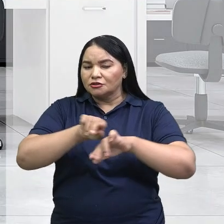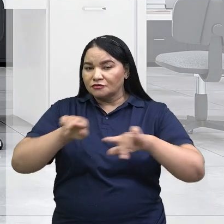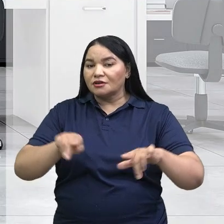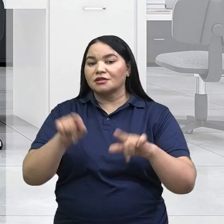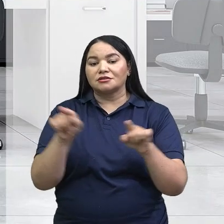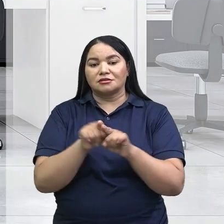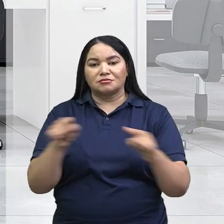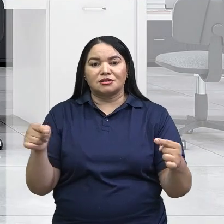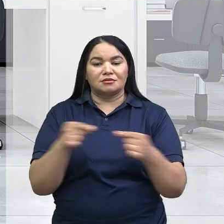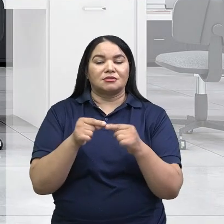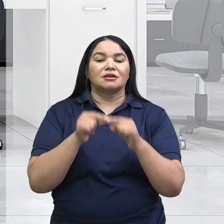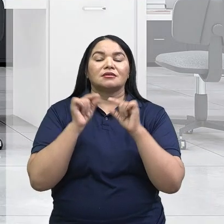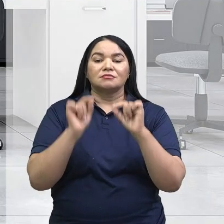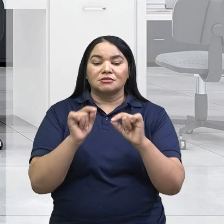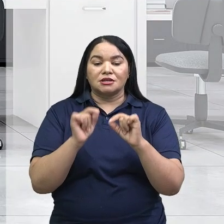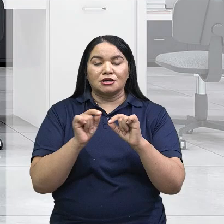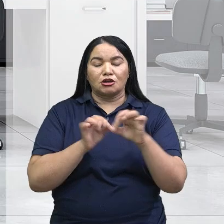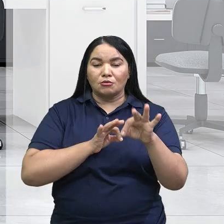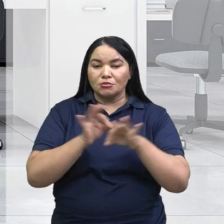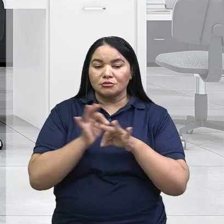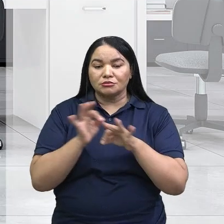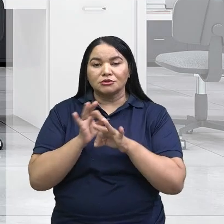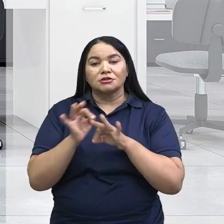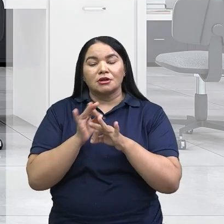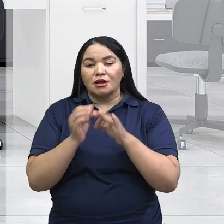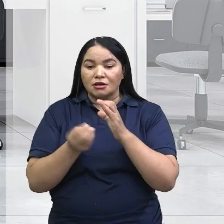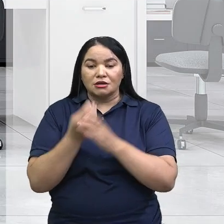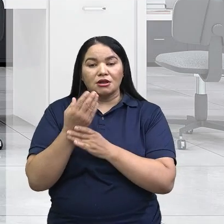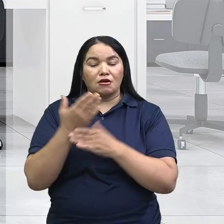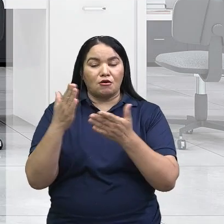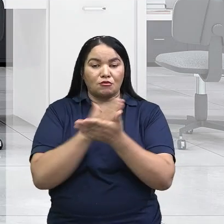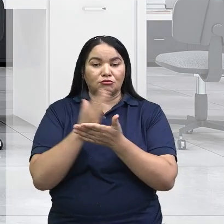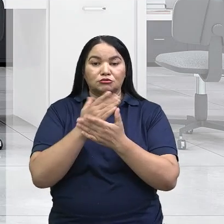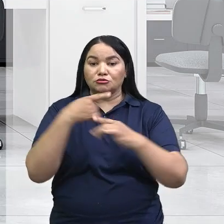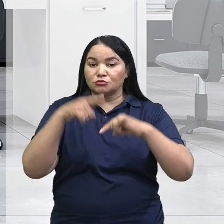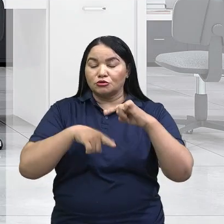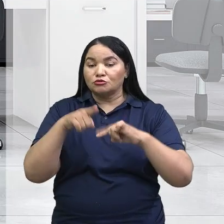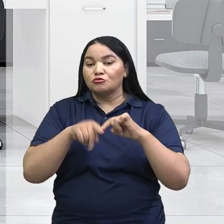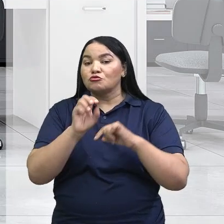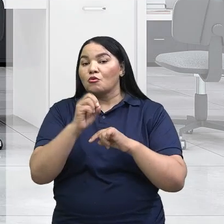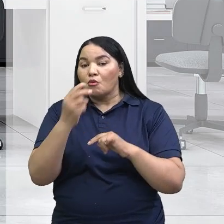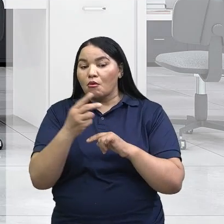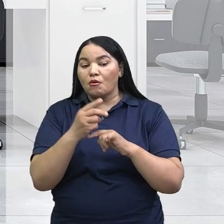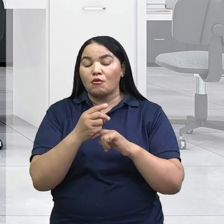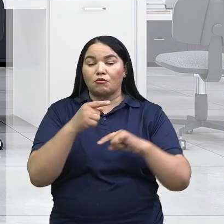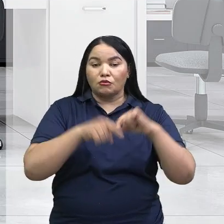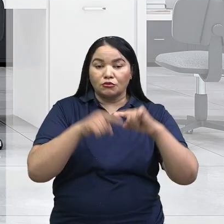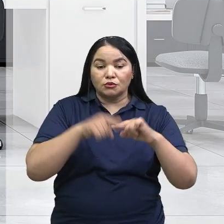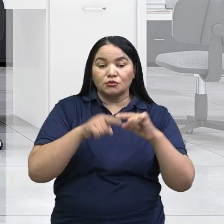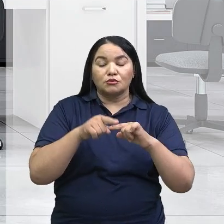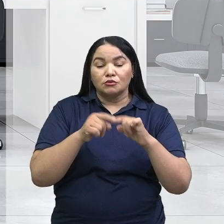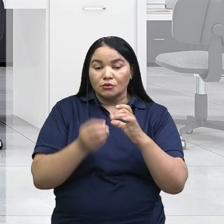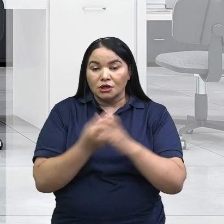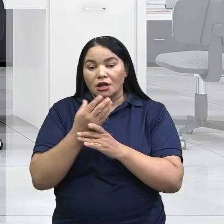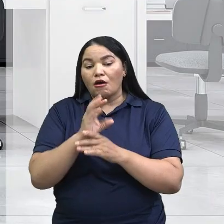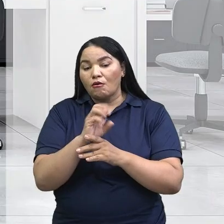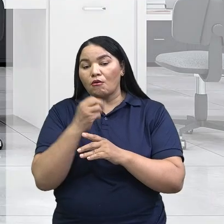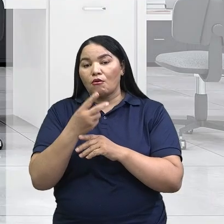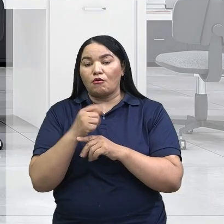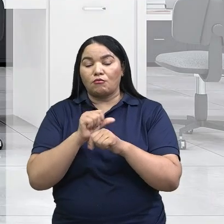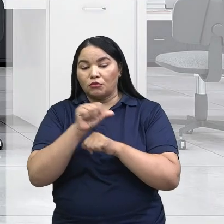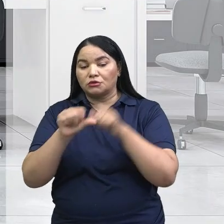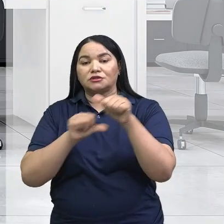ali para elaborar ali alguns produtos, né, ou a partir deles criar ou modificar, né, para